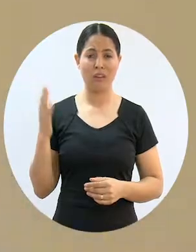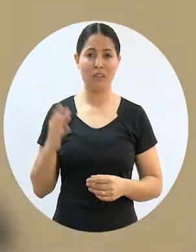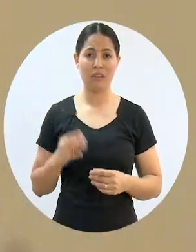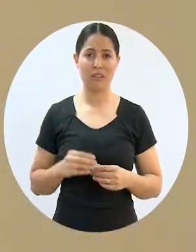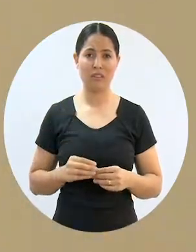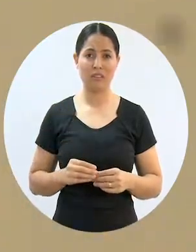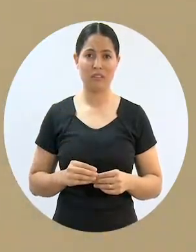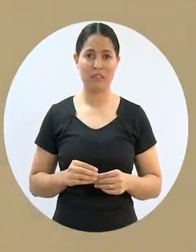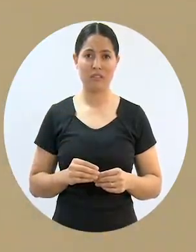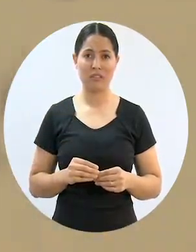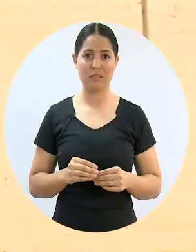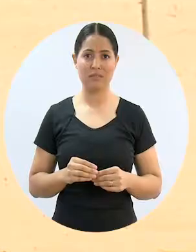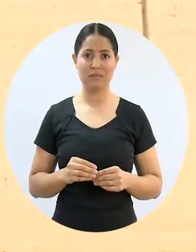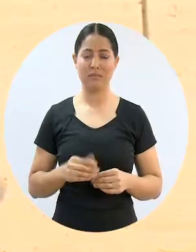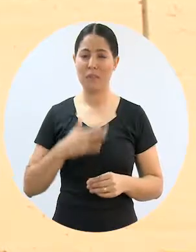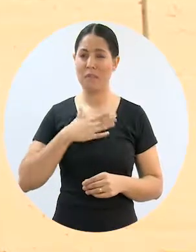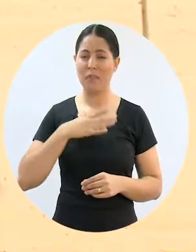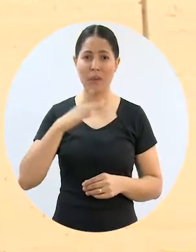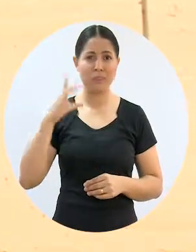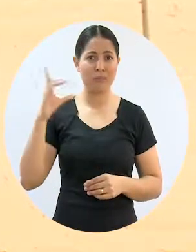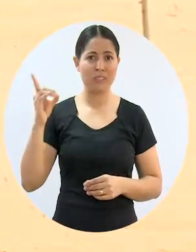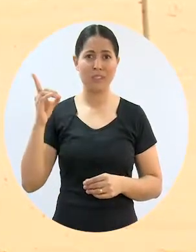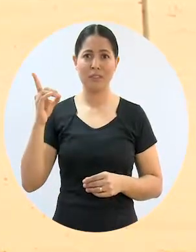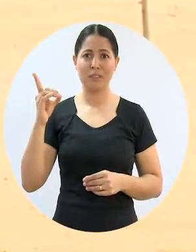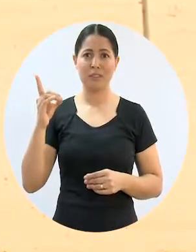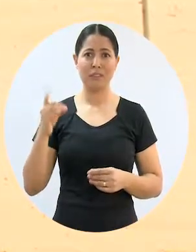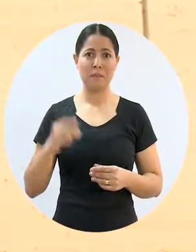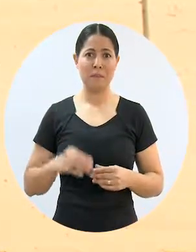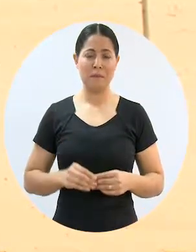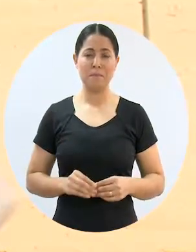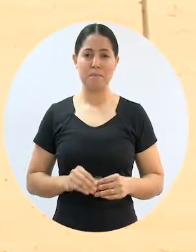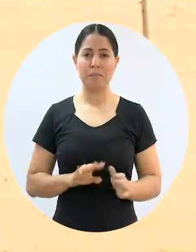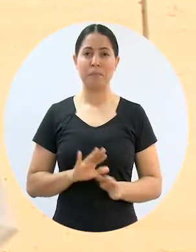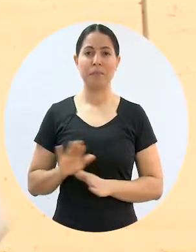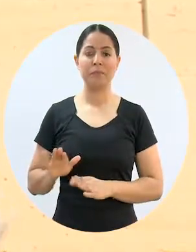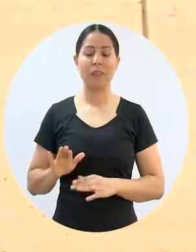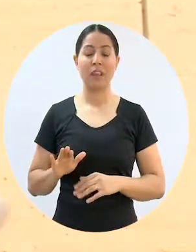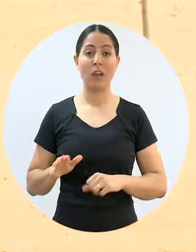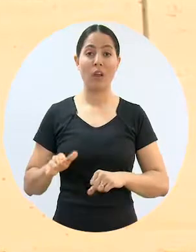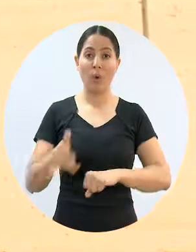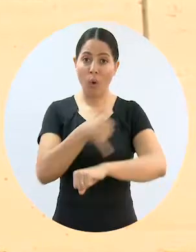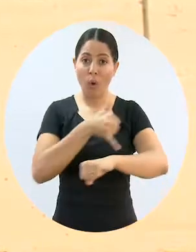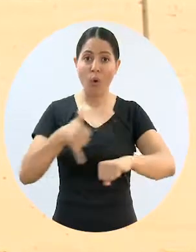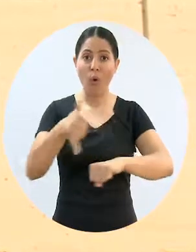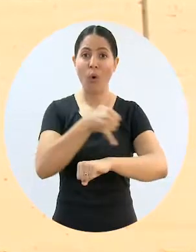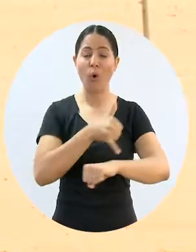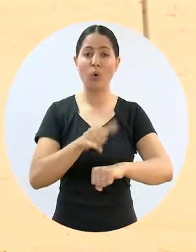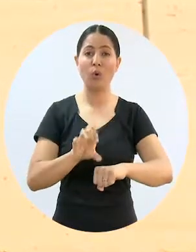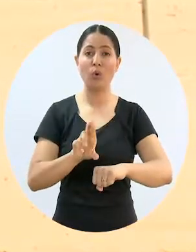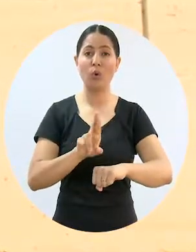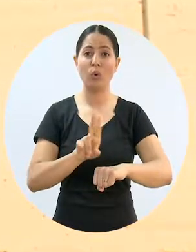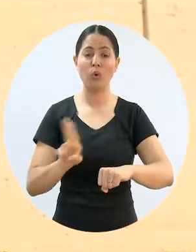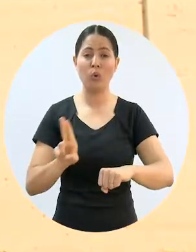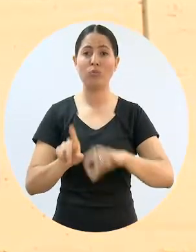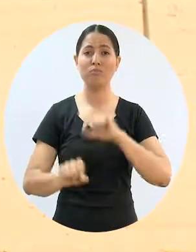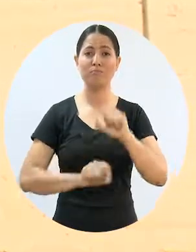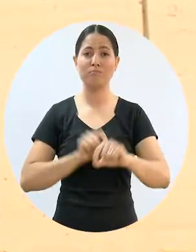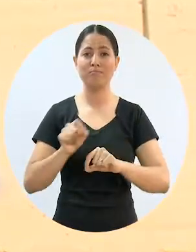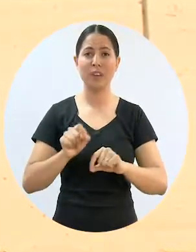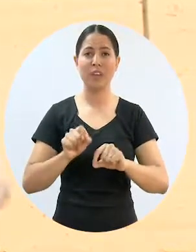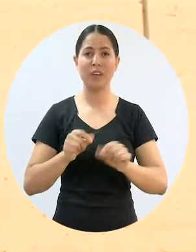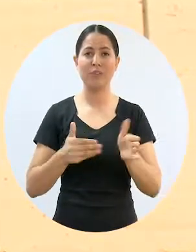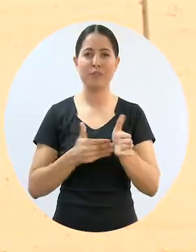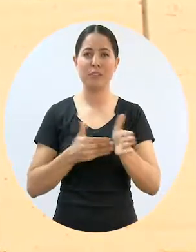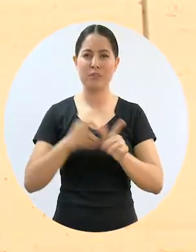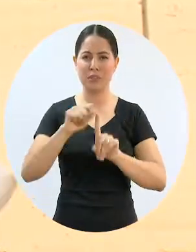Meu Deus. Um petróleo cru, que desde o fim de agosto se instalou em mais de